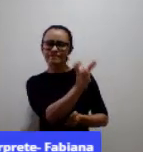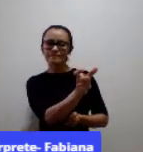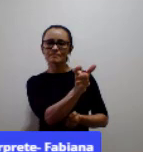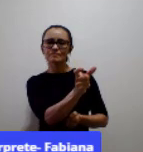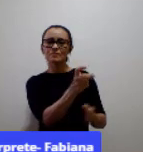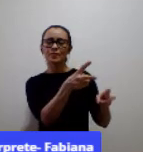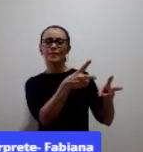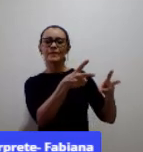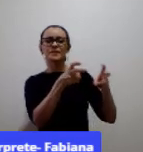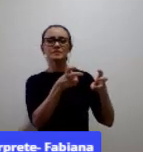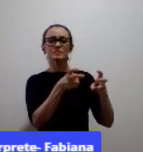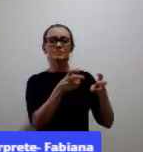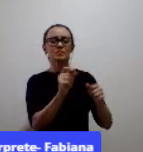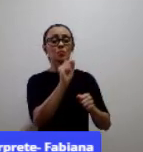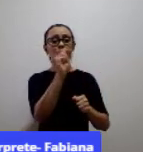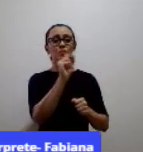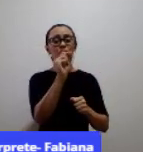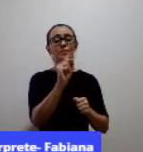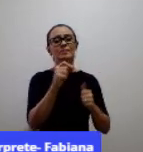E a partir de